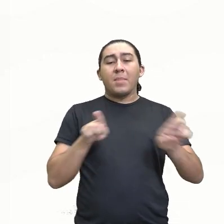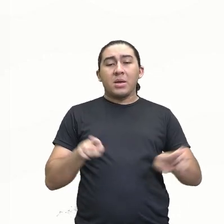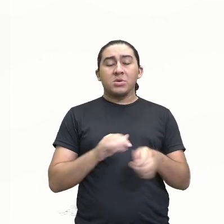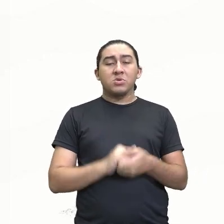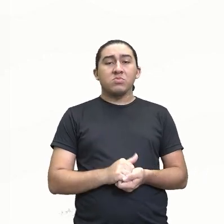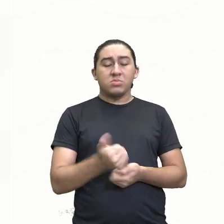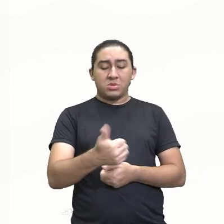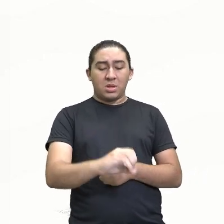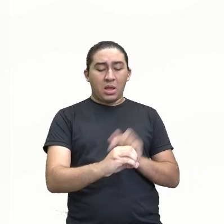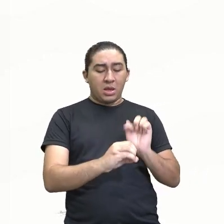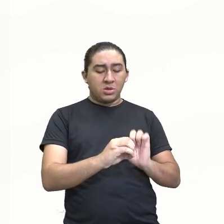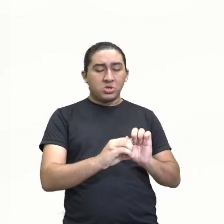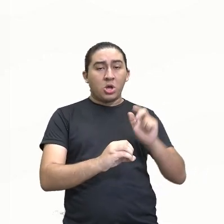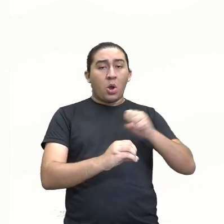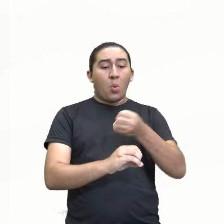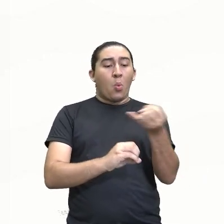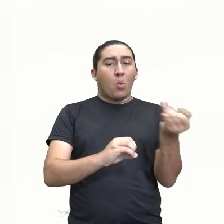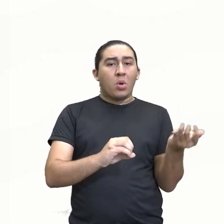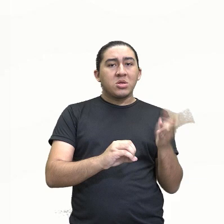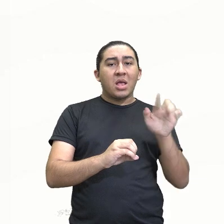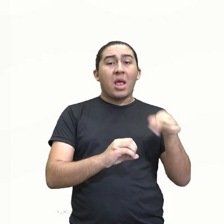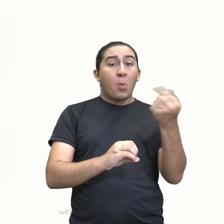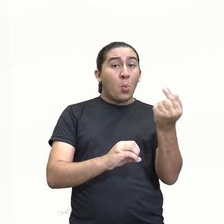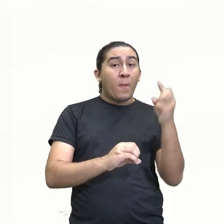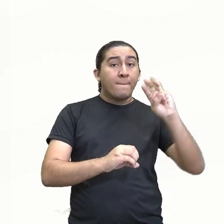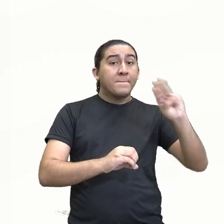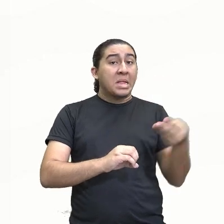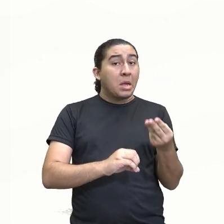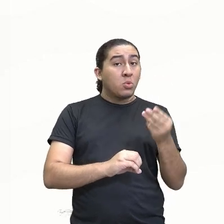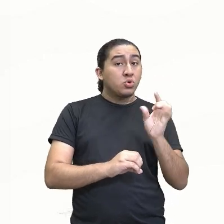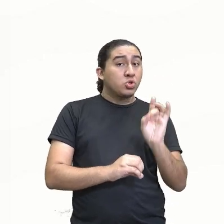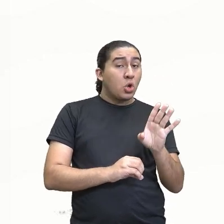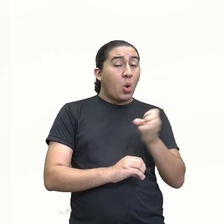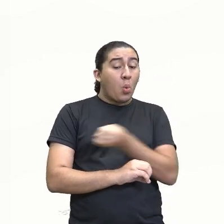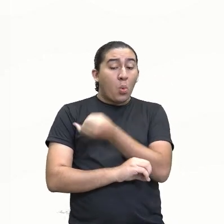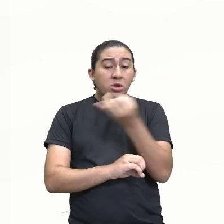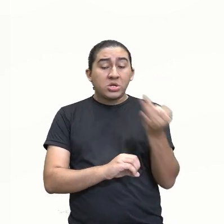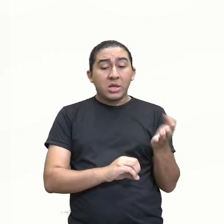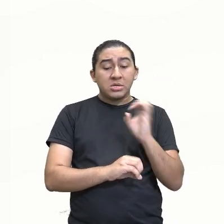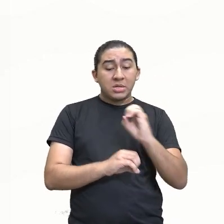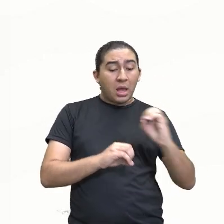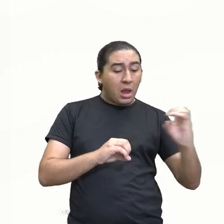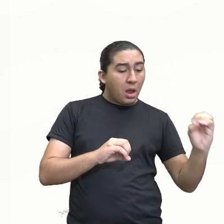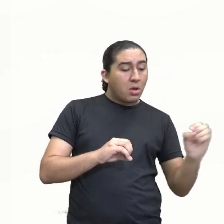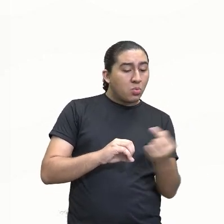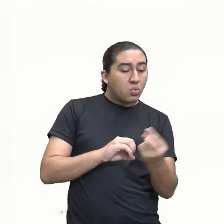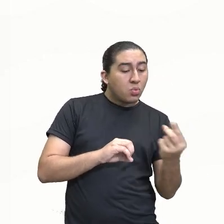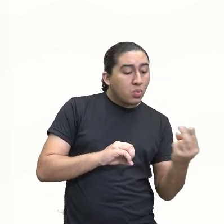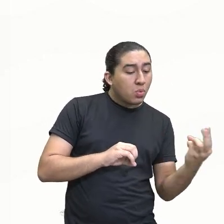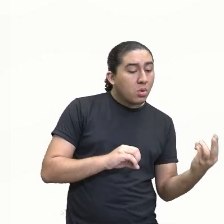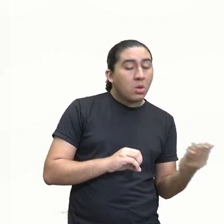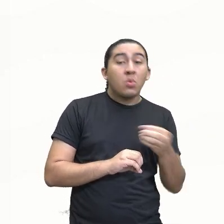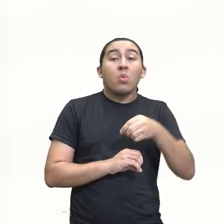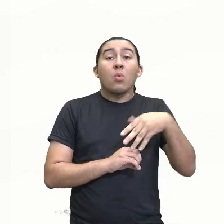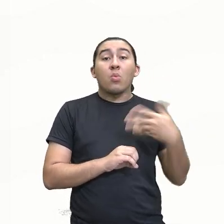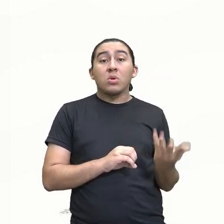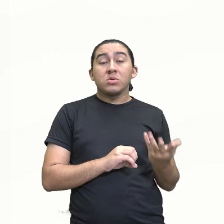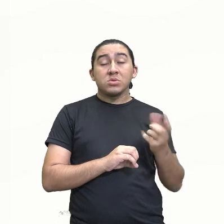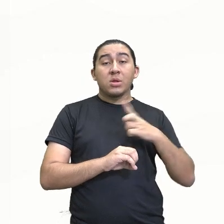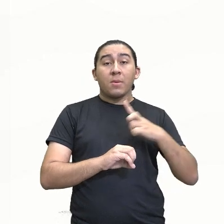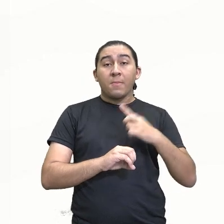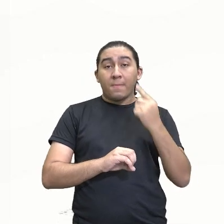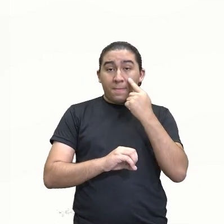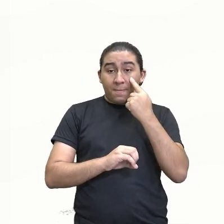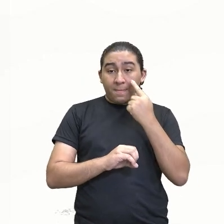a quanto vai ser igual a 1 milhão? Basta você contar a quantidade de zeros. Quantos zeros nós temos